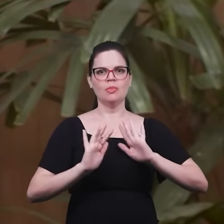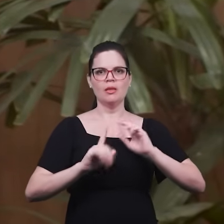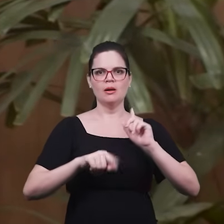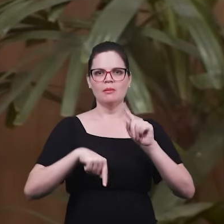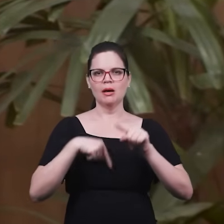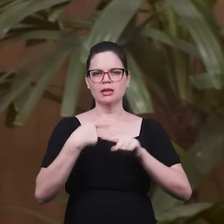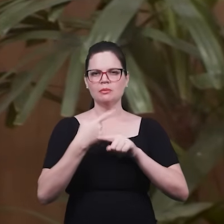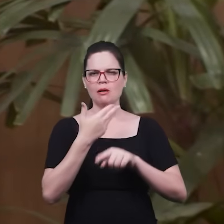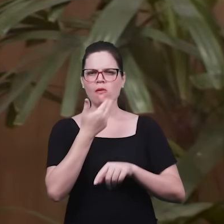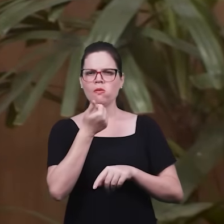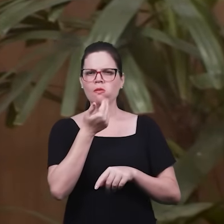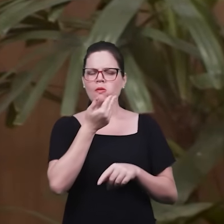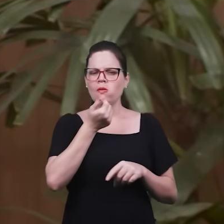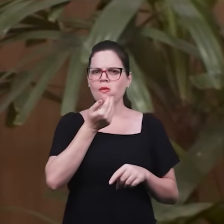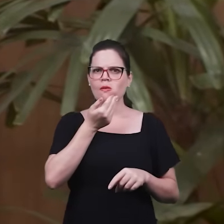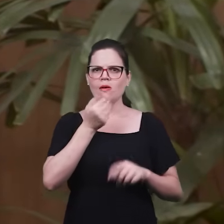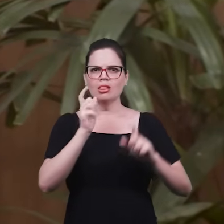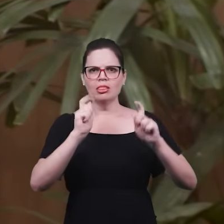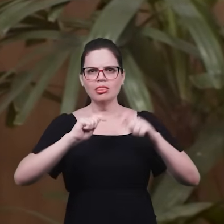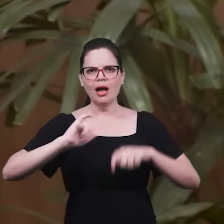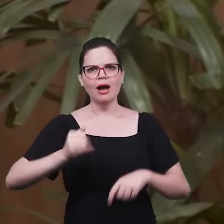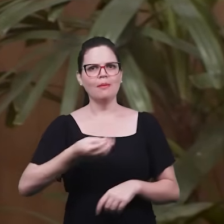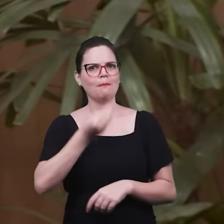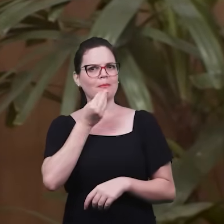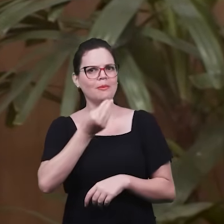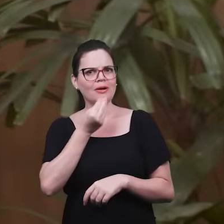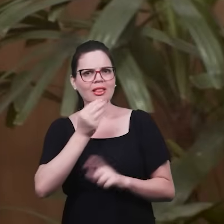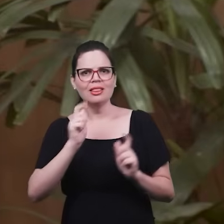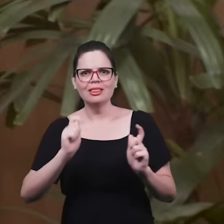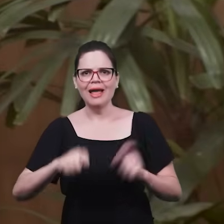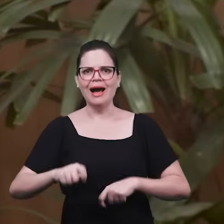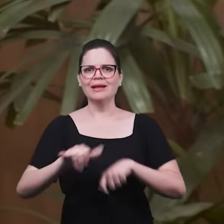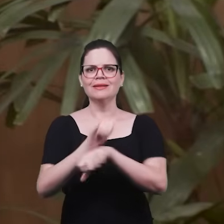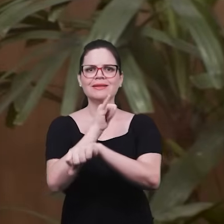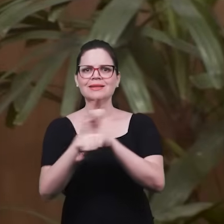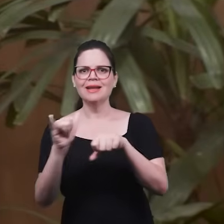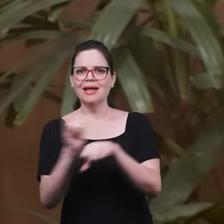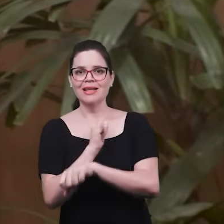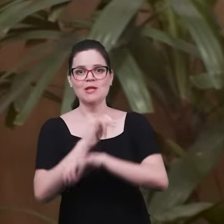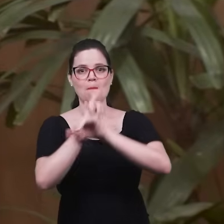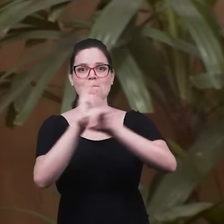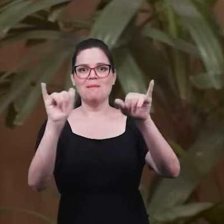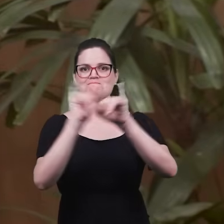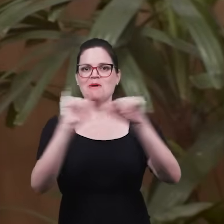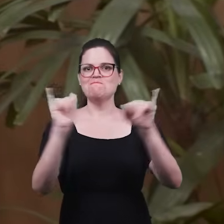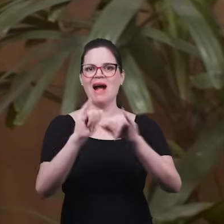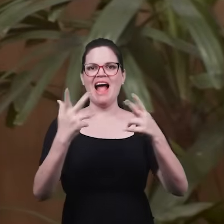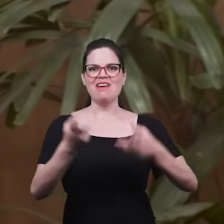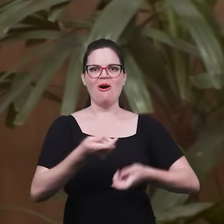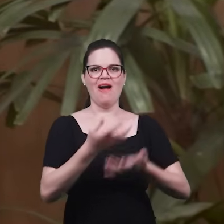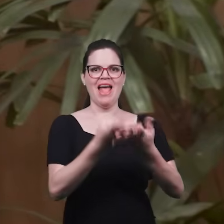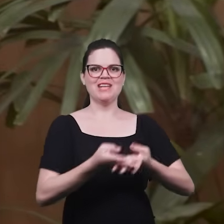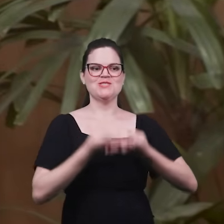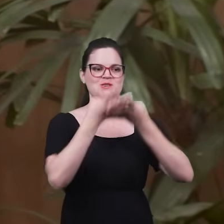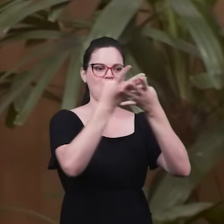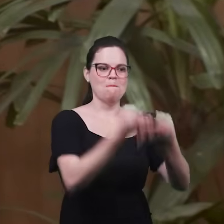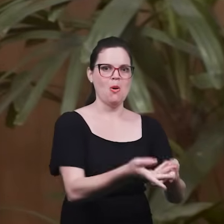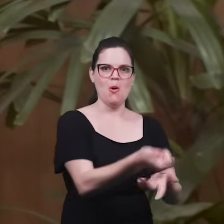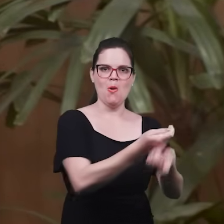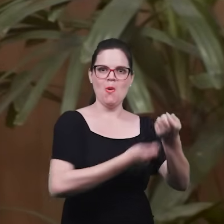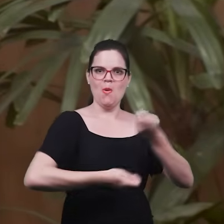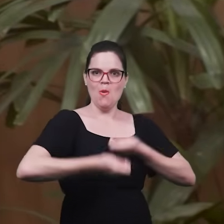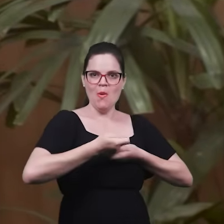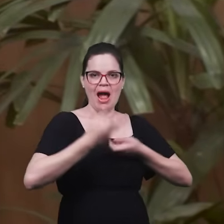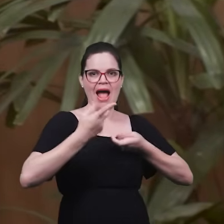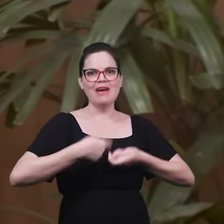era um espaço de nos posicionar como servos do Senhor e de lançar a rede. Essa foi a palavra que o pastor Marcelo deu e ele